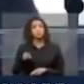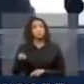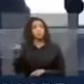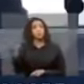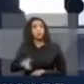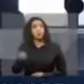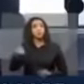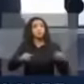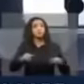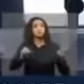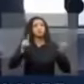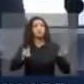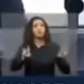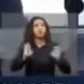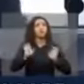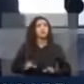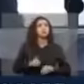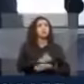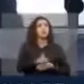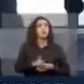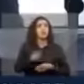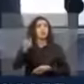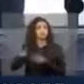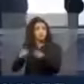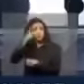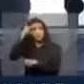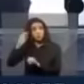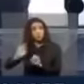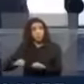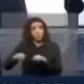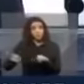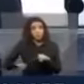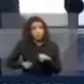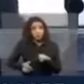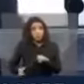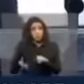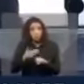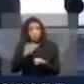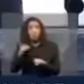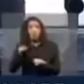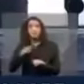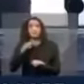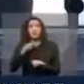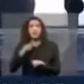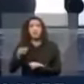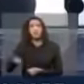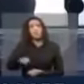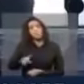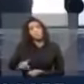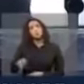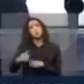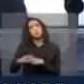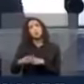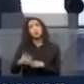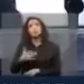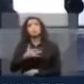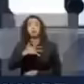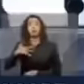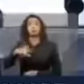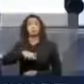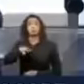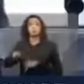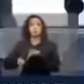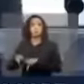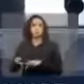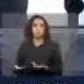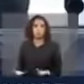e ético, defensores da cultura da morte argumentam que o abortamento é uma questão de saúde pública. No